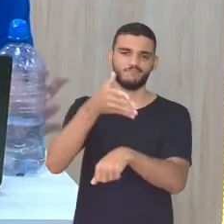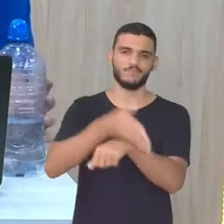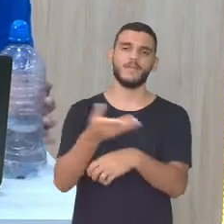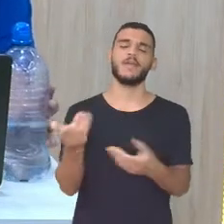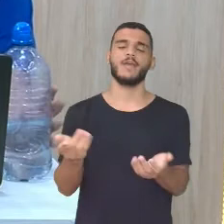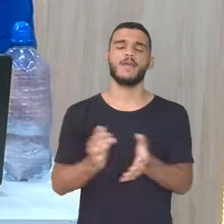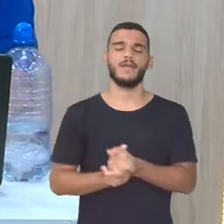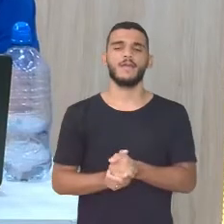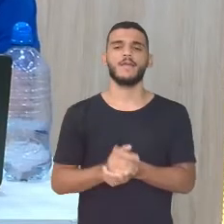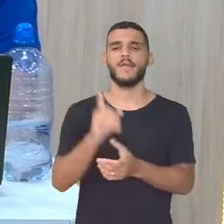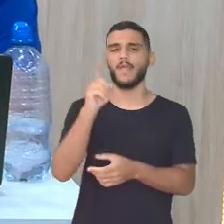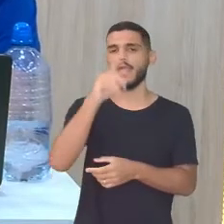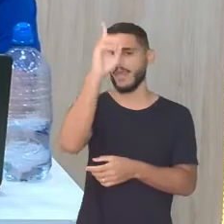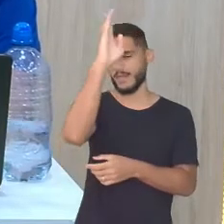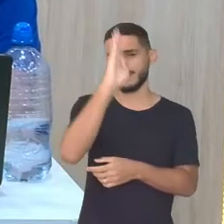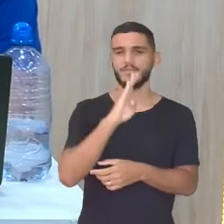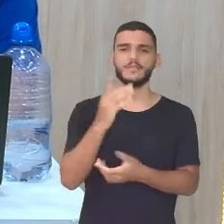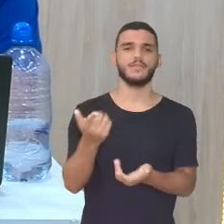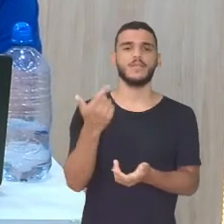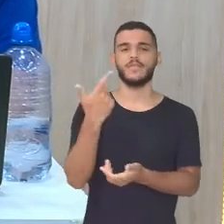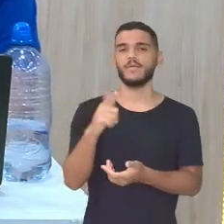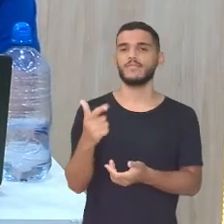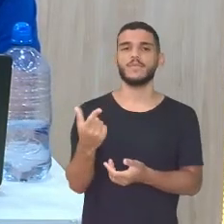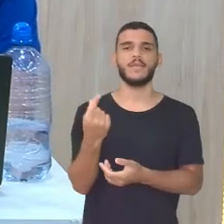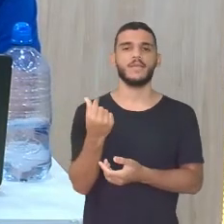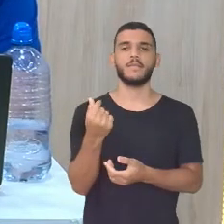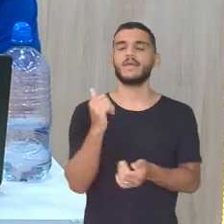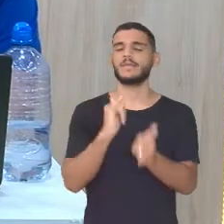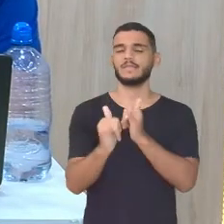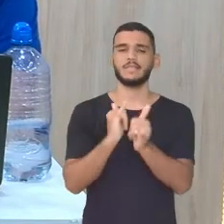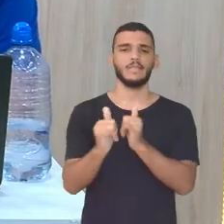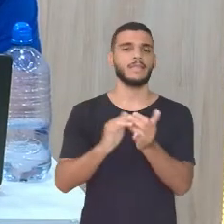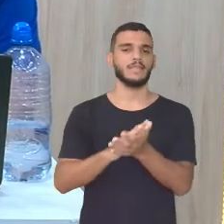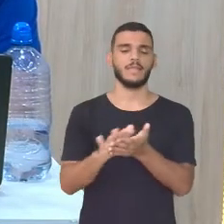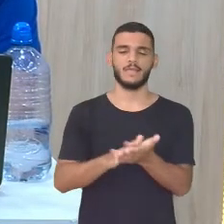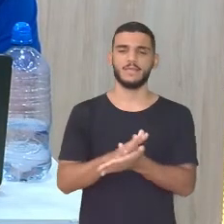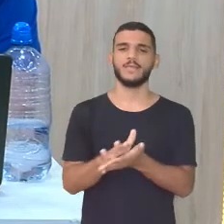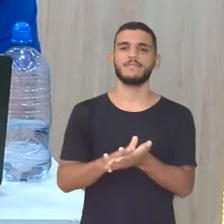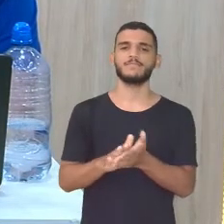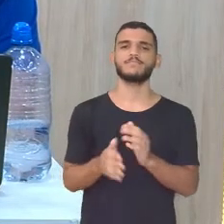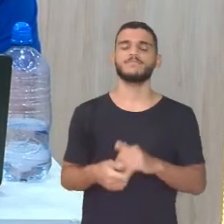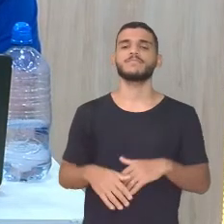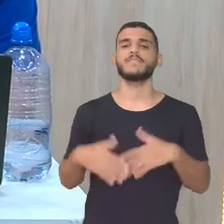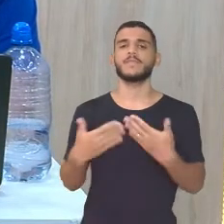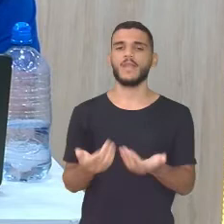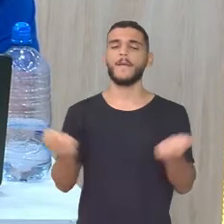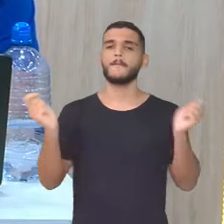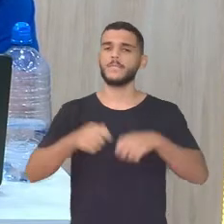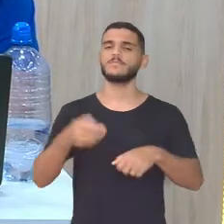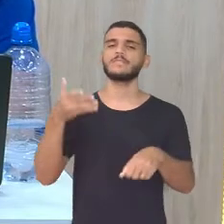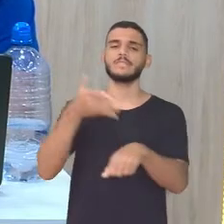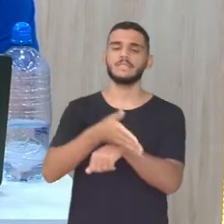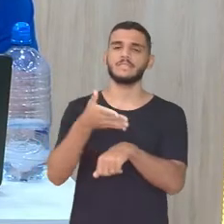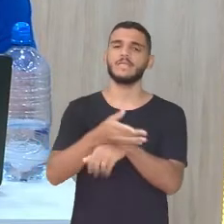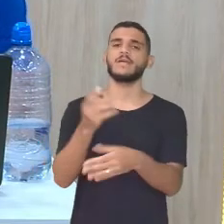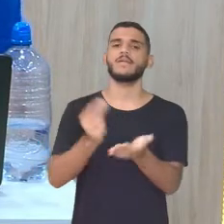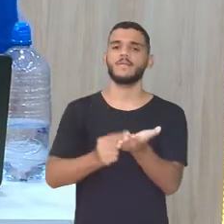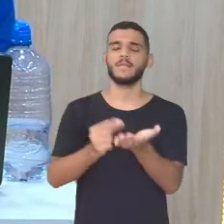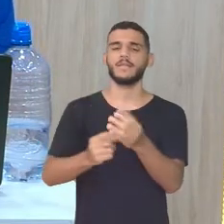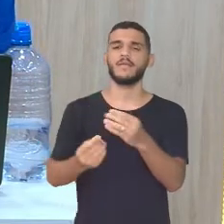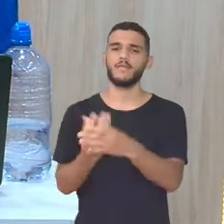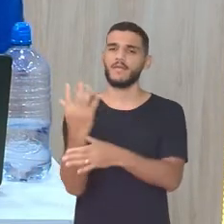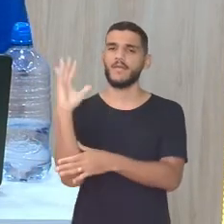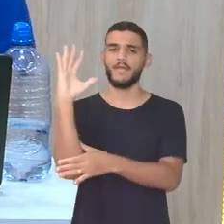Acesso gratuito e sem consumir seus dados móveis, ou seja, sem consumir sua internet. Então vai lá na árvore do livro, entra com o